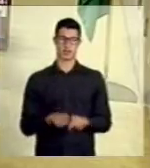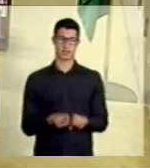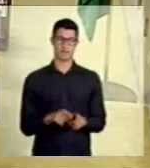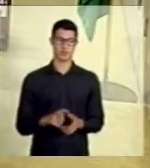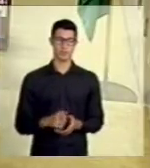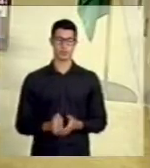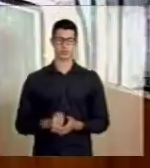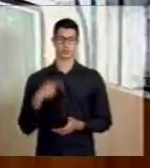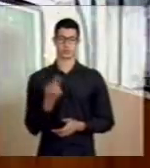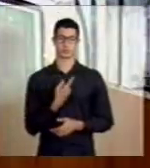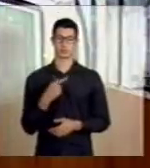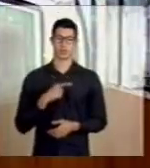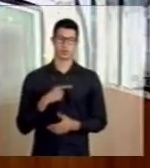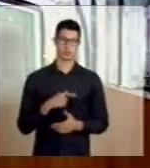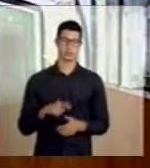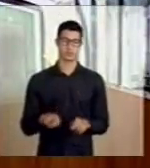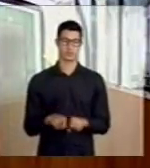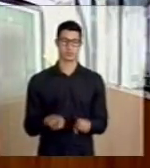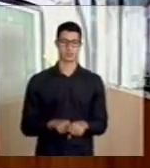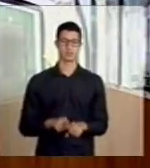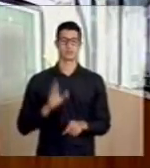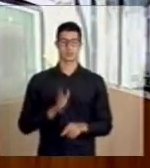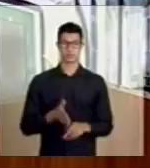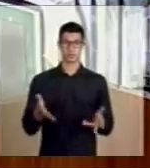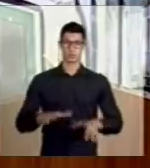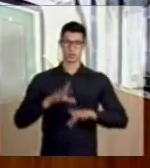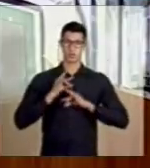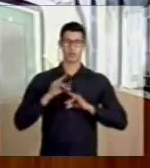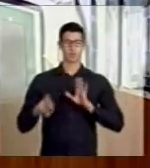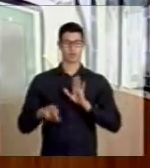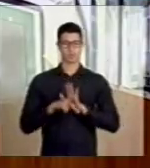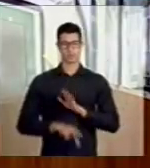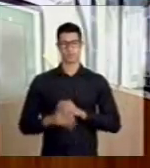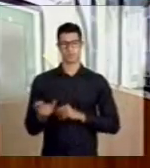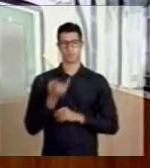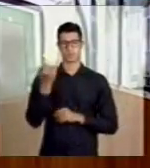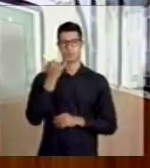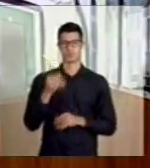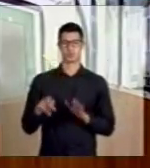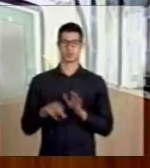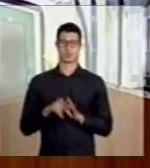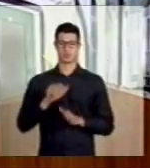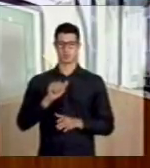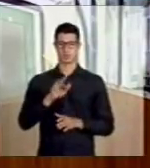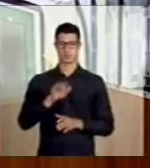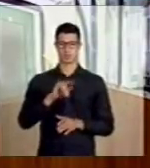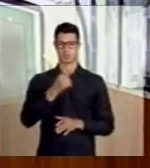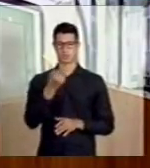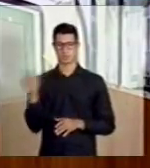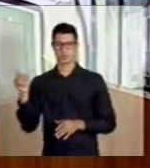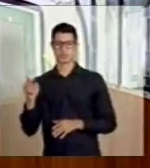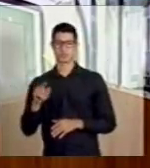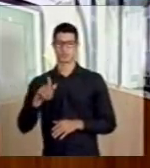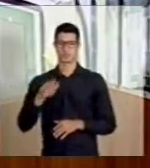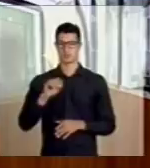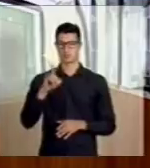se irradia o princípio da dignidade da pessoa humana, assume papel de extremo relevo no processo de afirmação, de